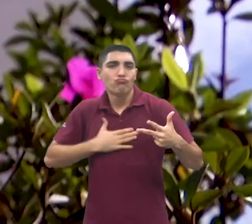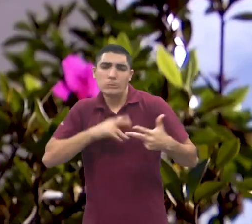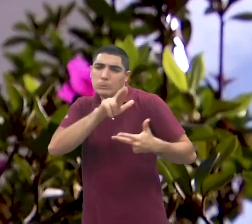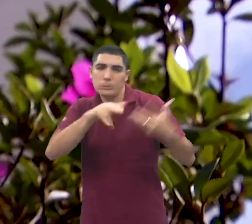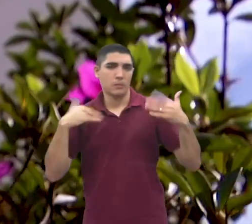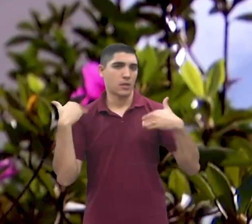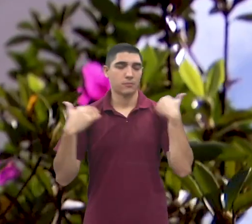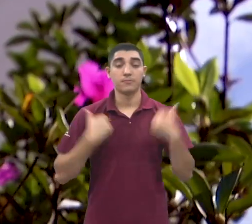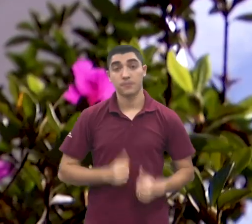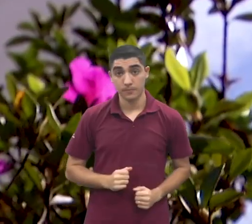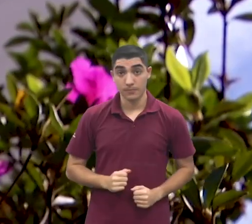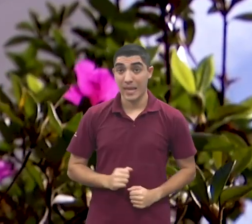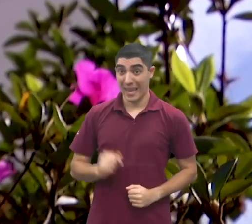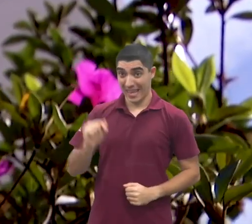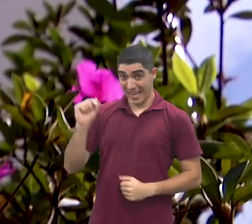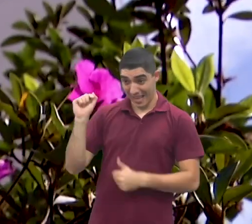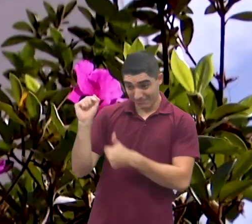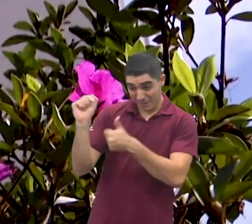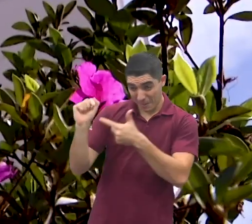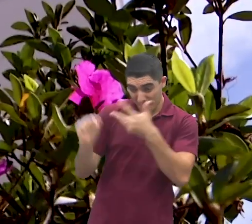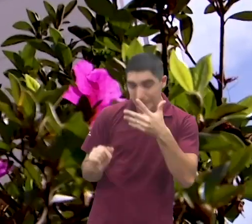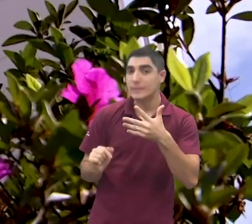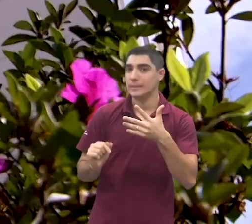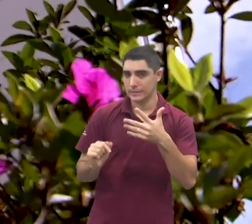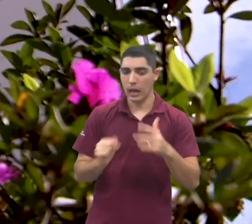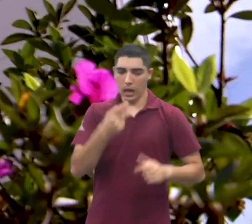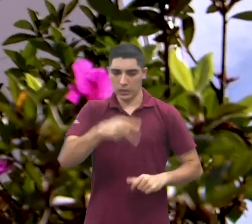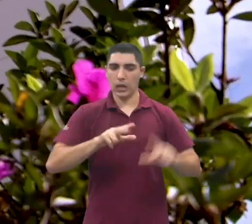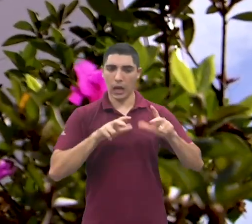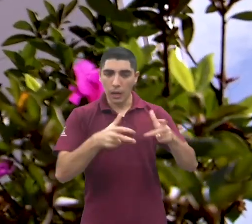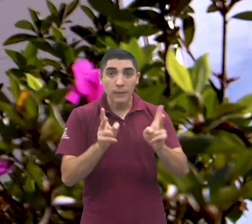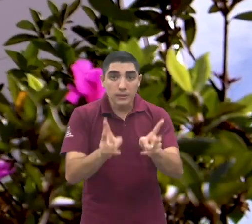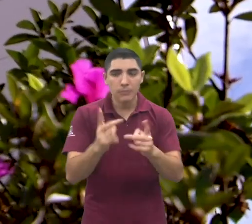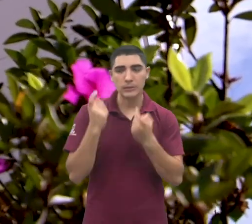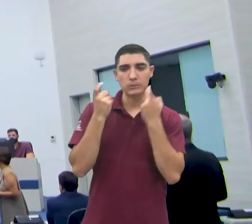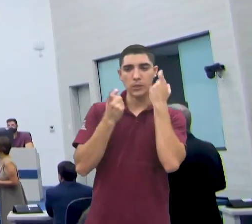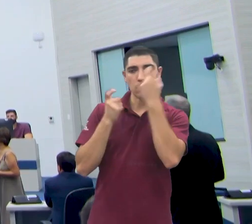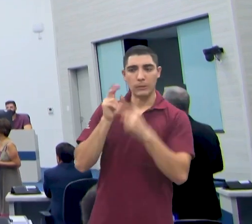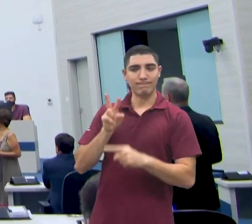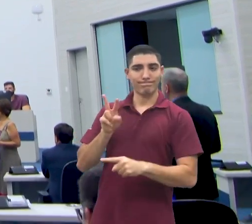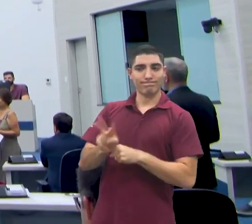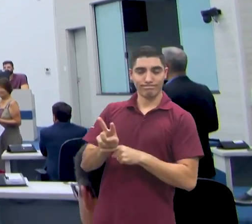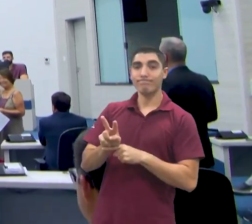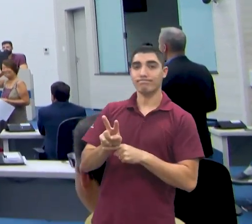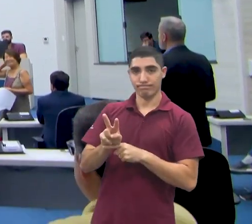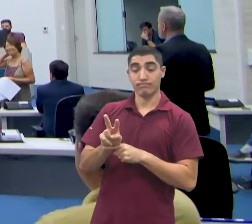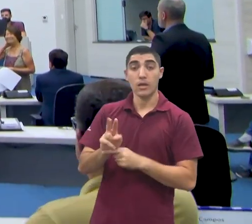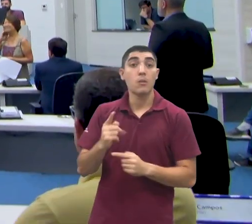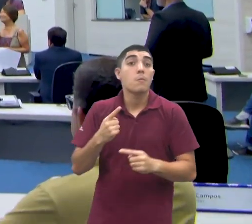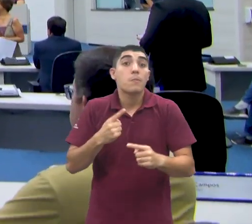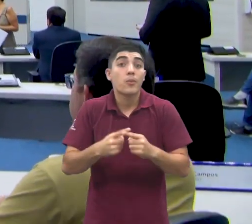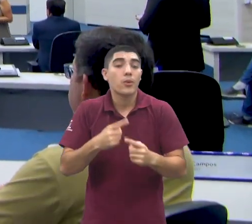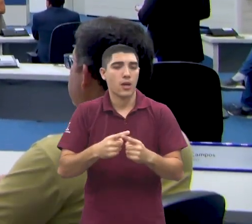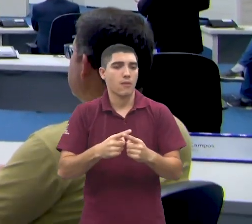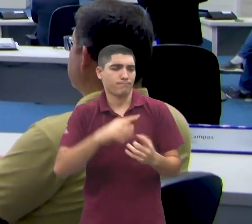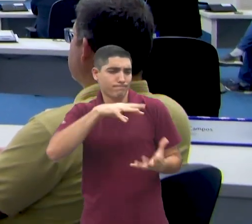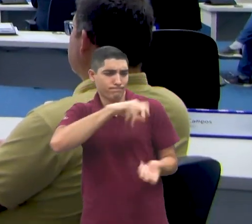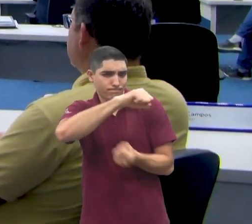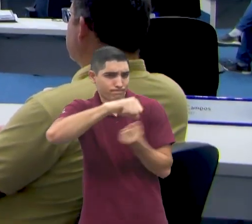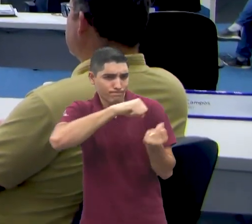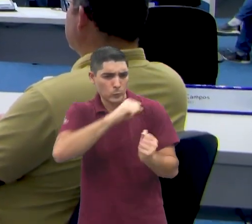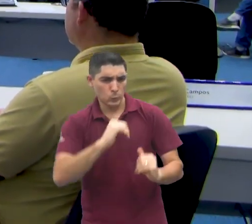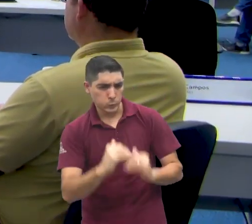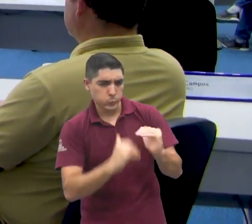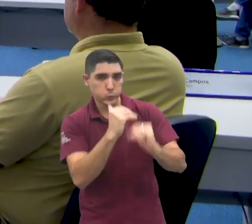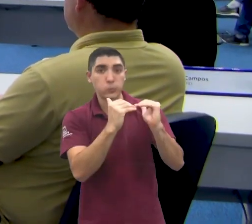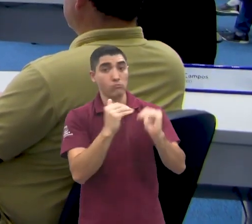lazer. Questões que constantemente estão em pauta na Câmara Municipal. O desenvolvimento sustentável é defendido